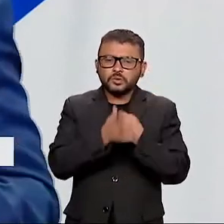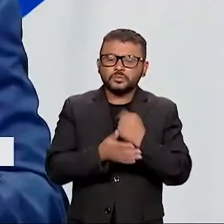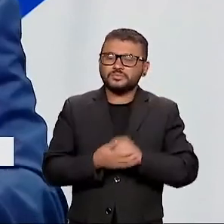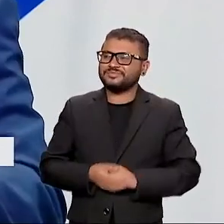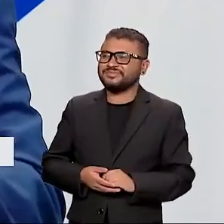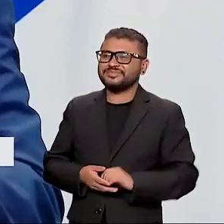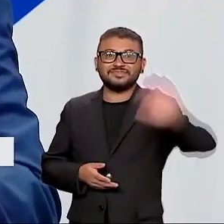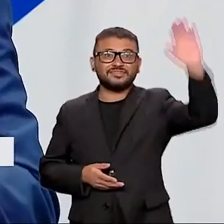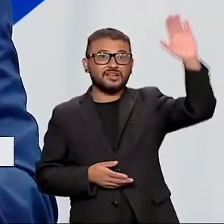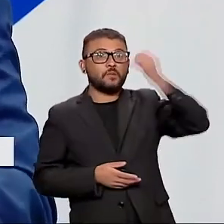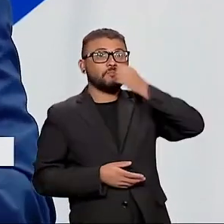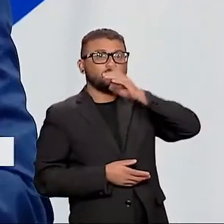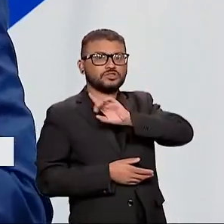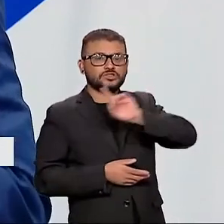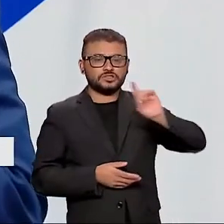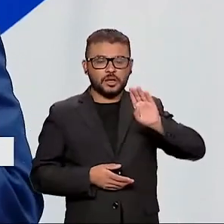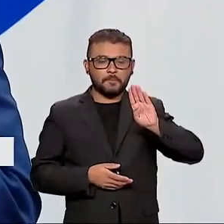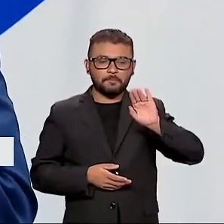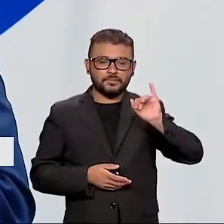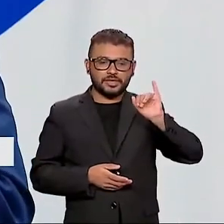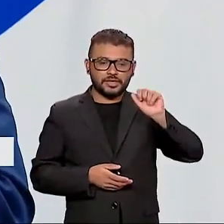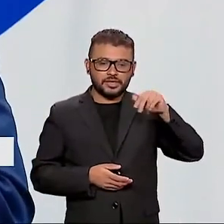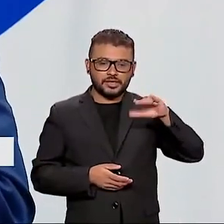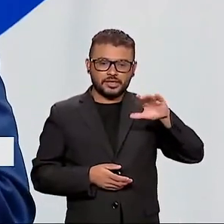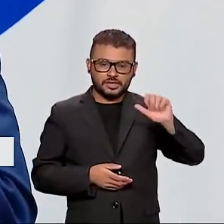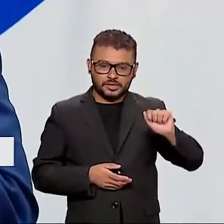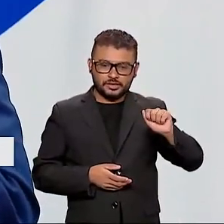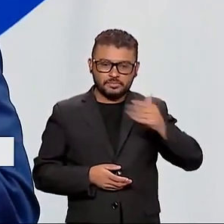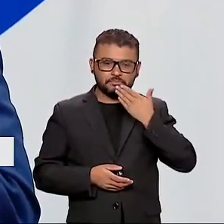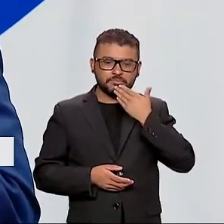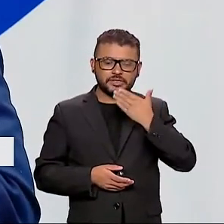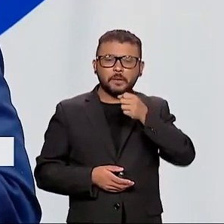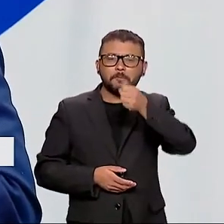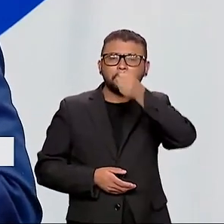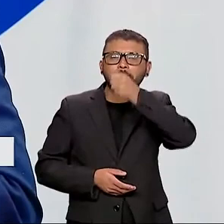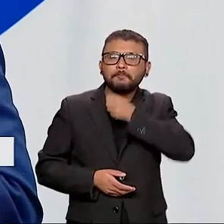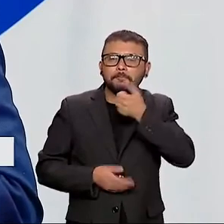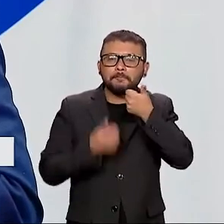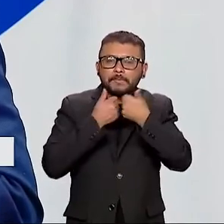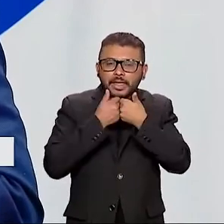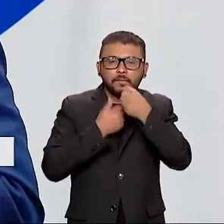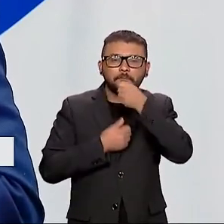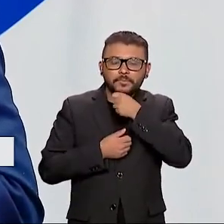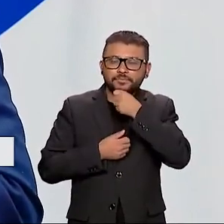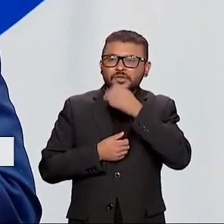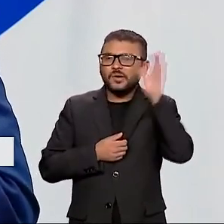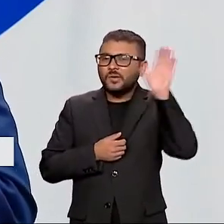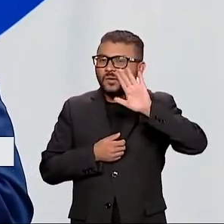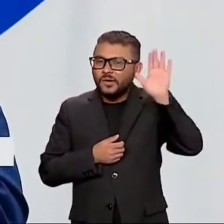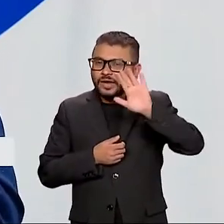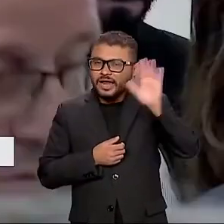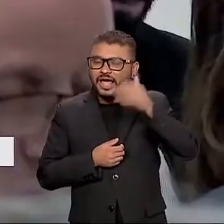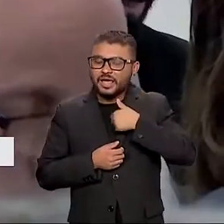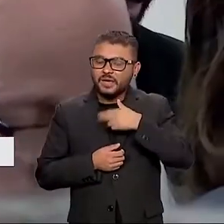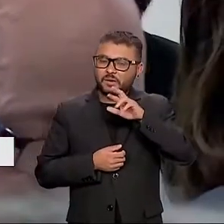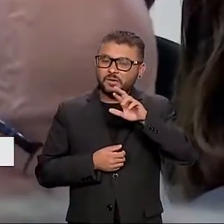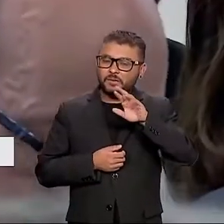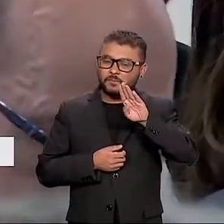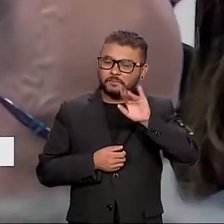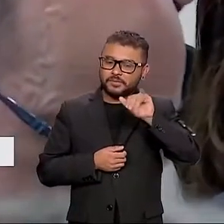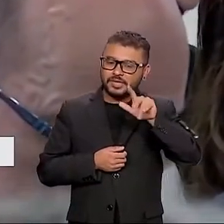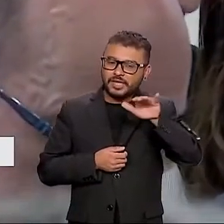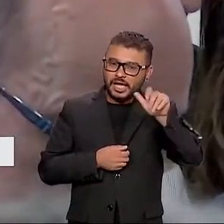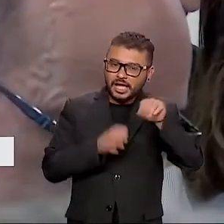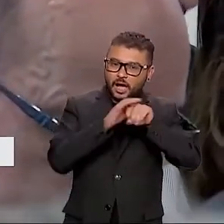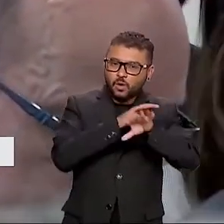Bom dia, presidente Bianca Rottier. Fale mais perto do microfone. Bom dia, presidente Bianca Rottier, da